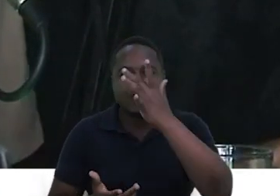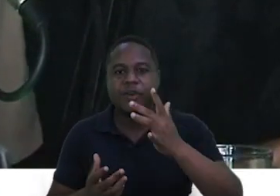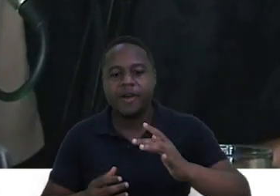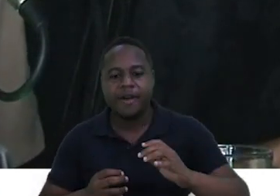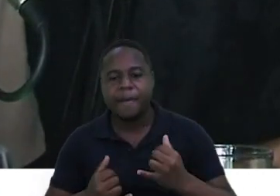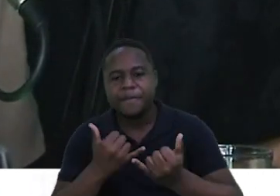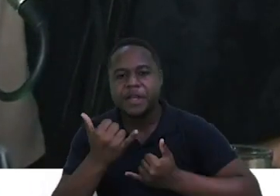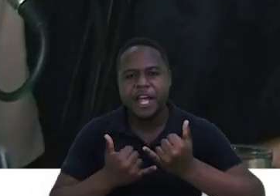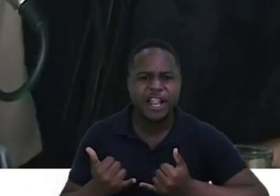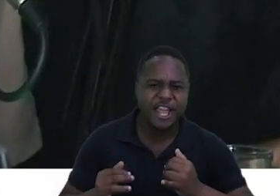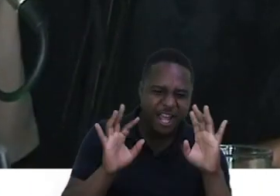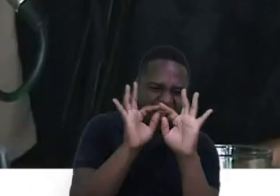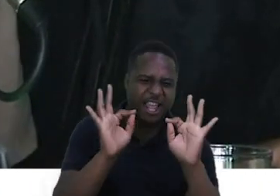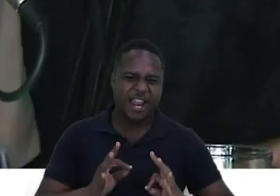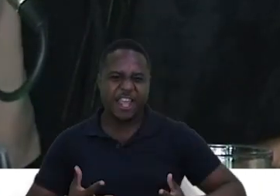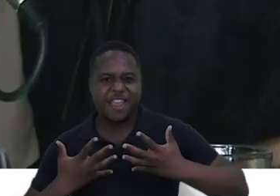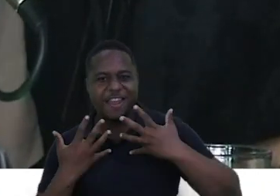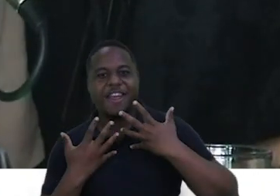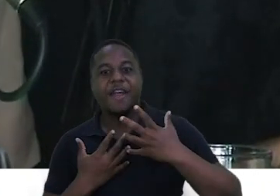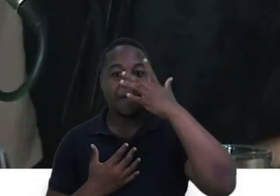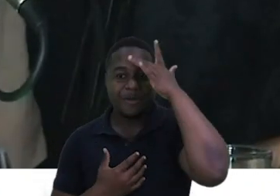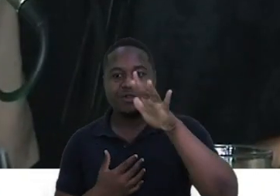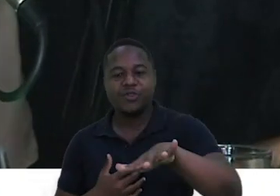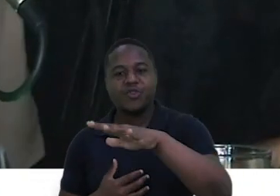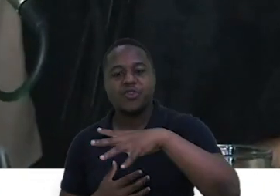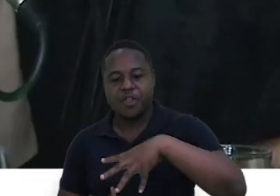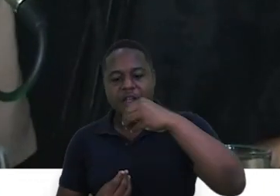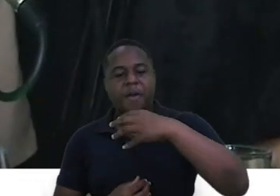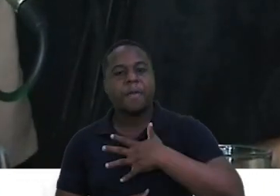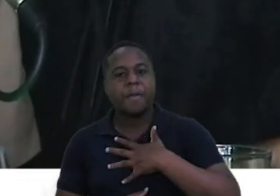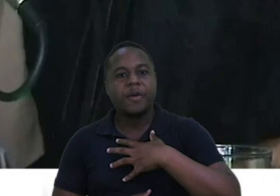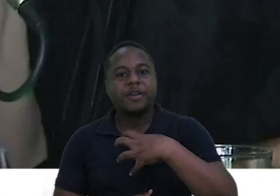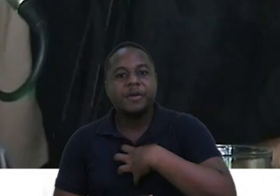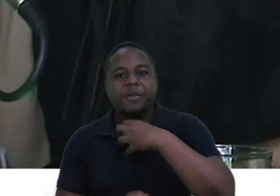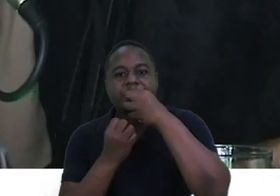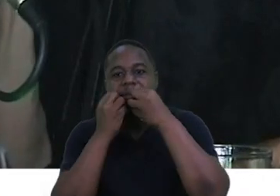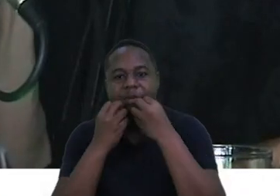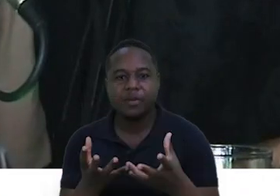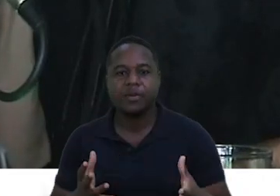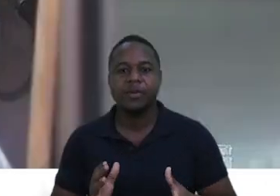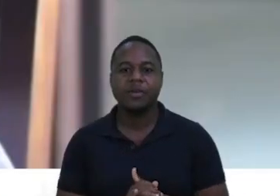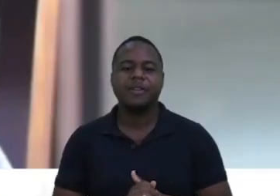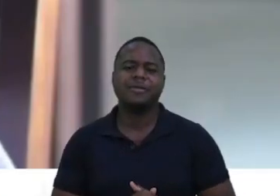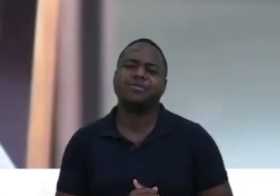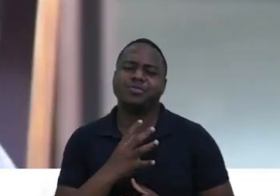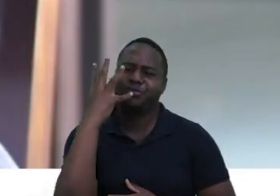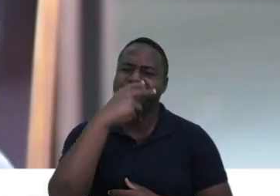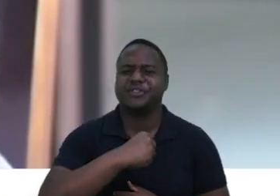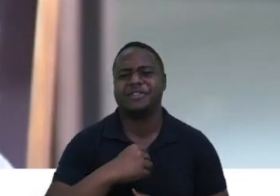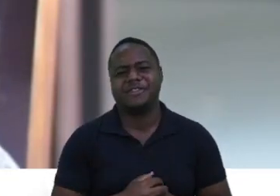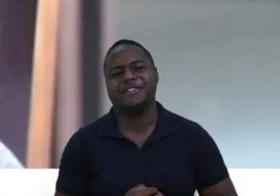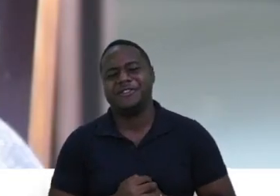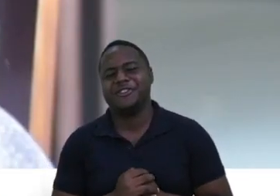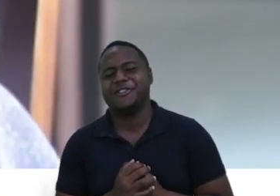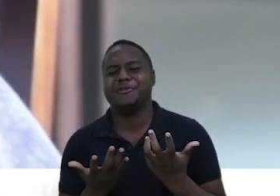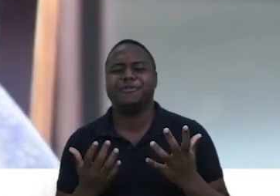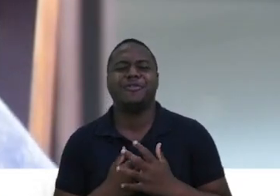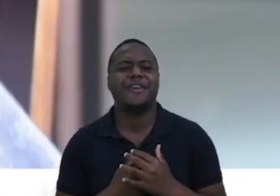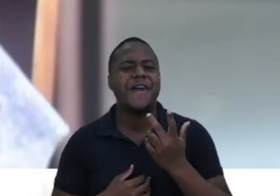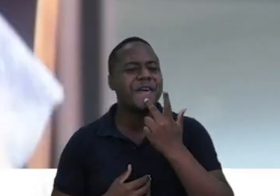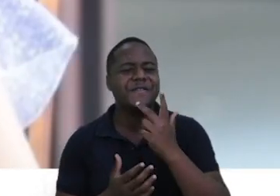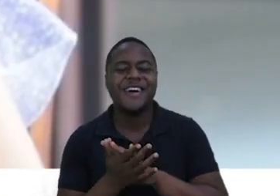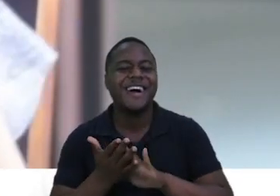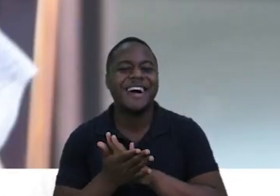vitalidade mesmo, sobre vida, da gente se movimentar cada vez mais para frente, né? Que lindo, que lindo. Nossa, tava sem palavras depois de ouvir isso